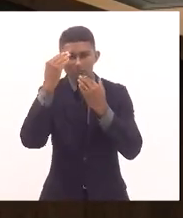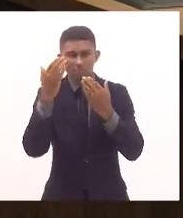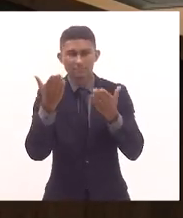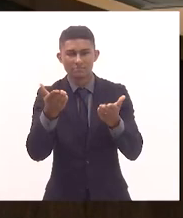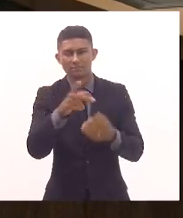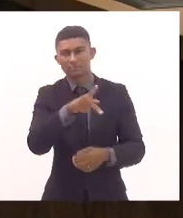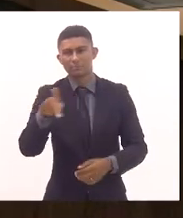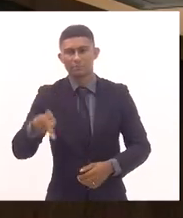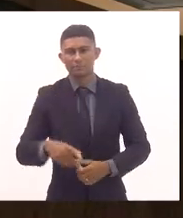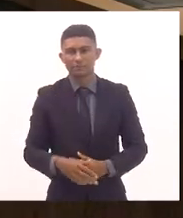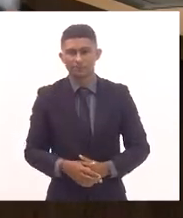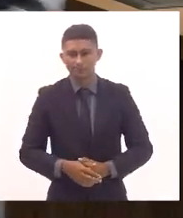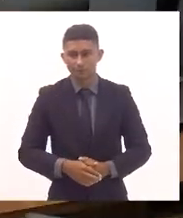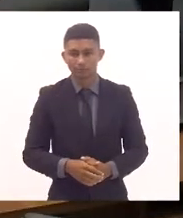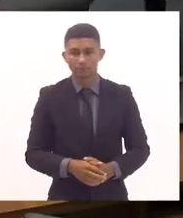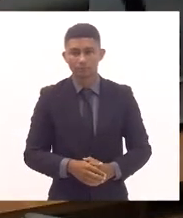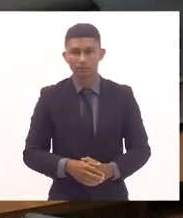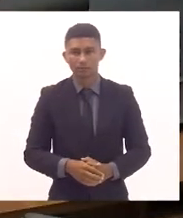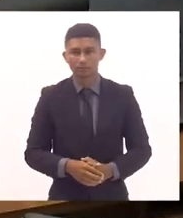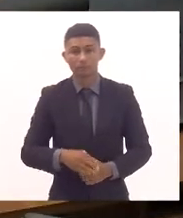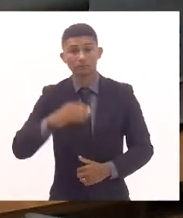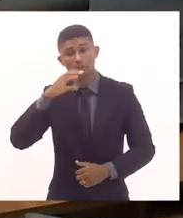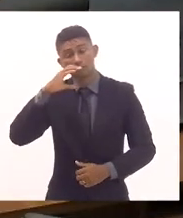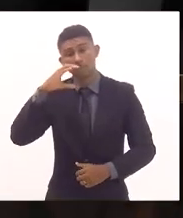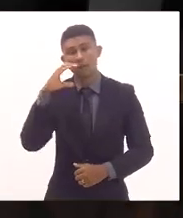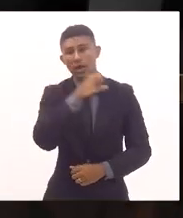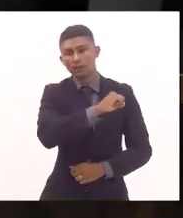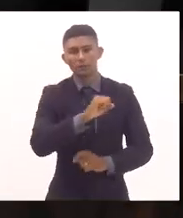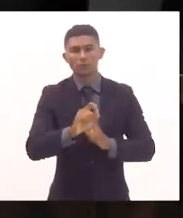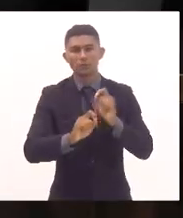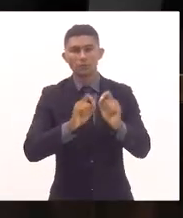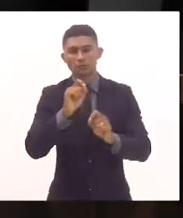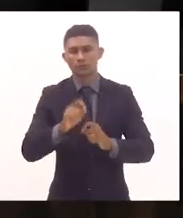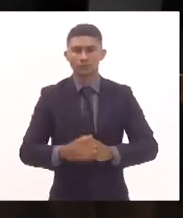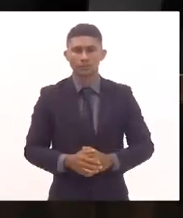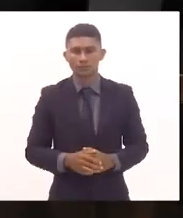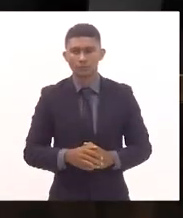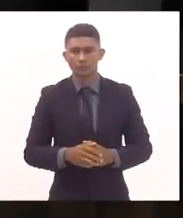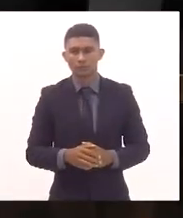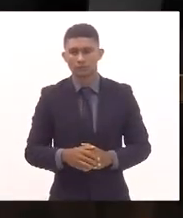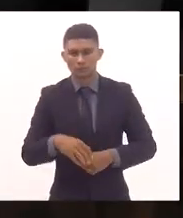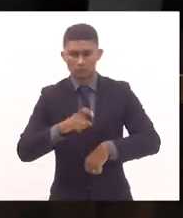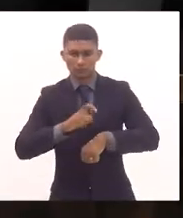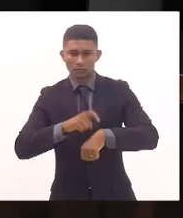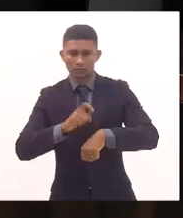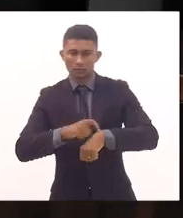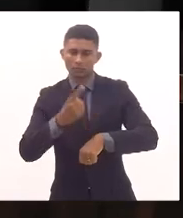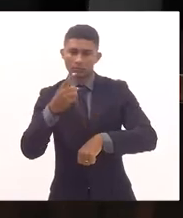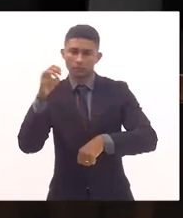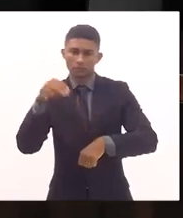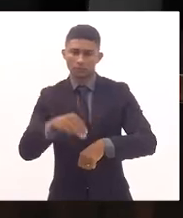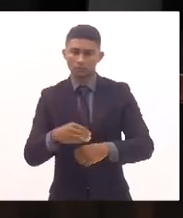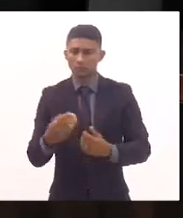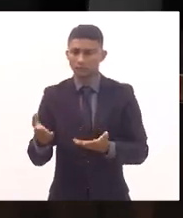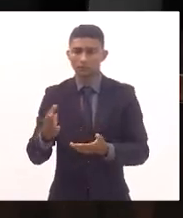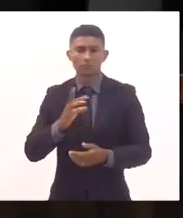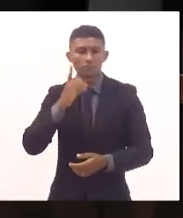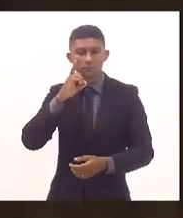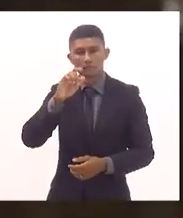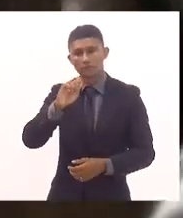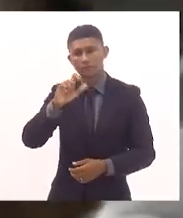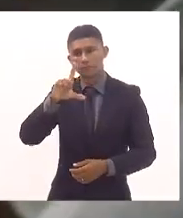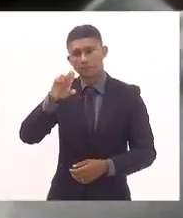senhora presidente. Bem rapidamente, em 2 minutos, deputado Alexandre Freitas.